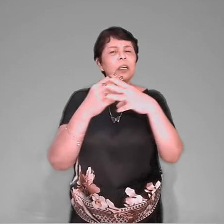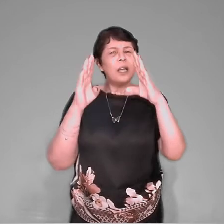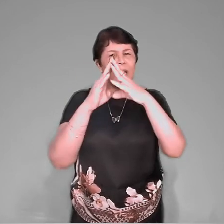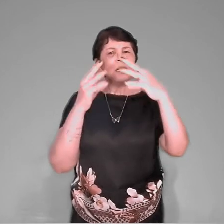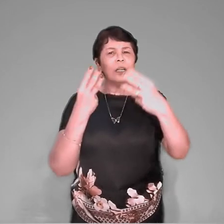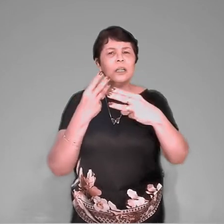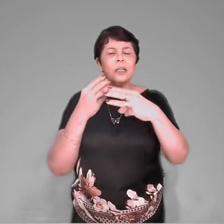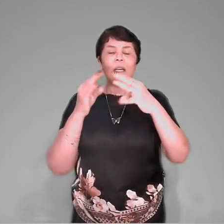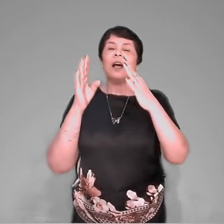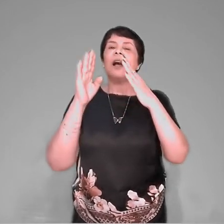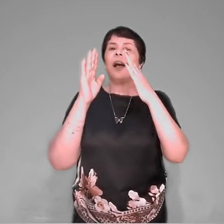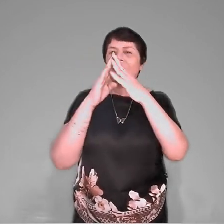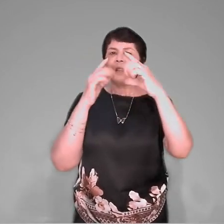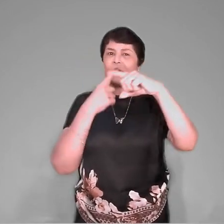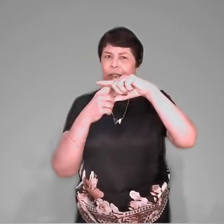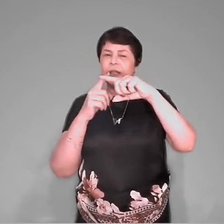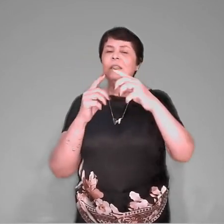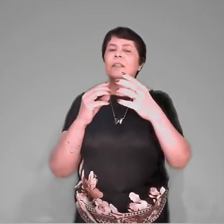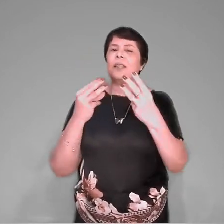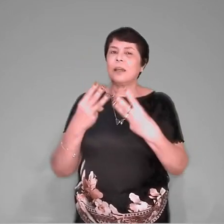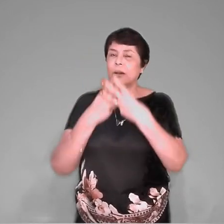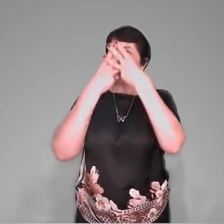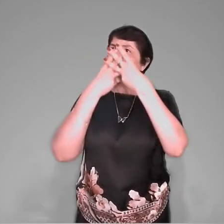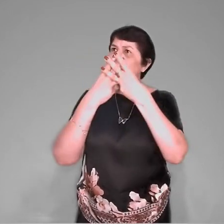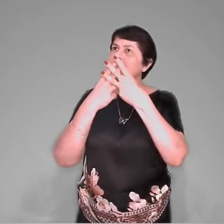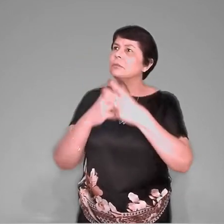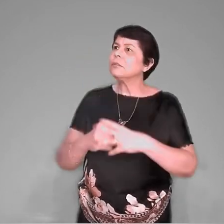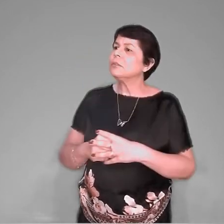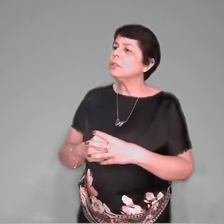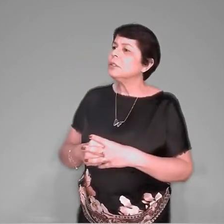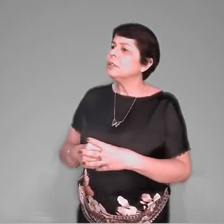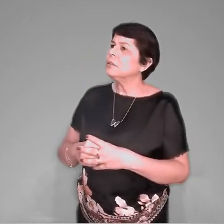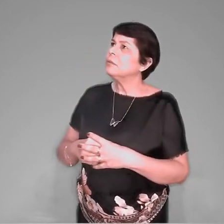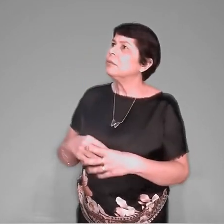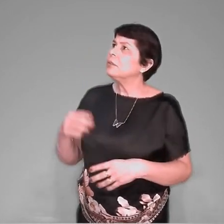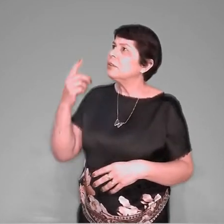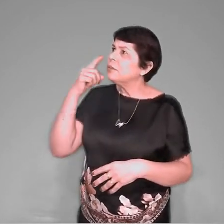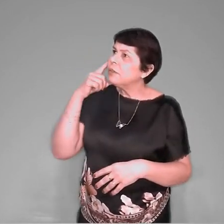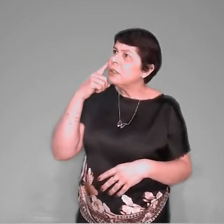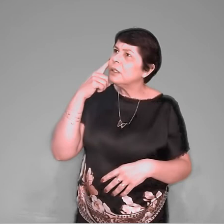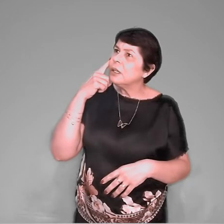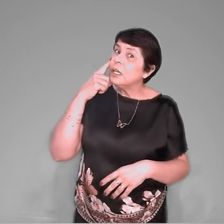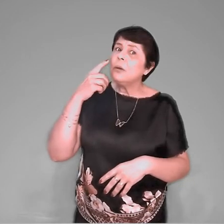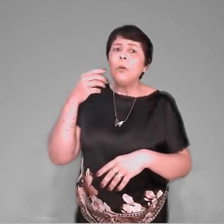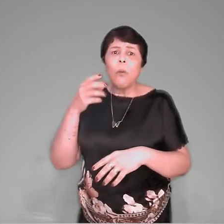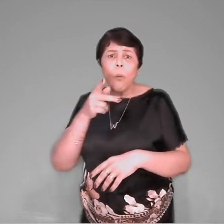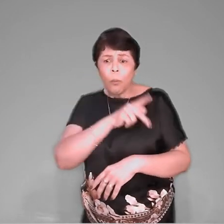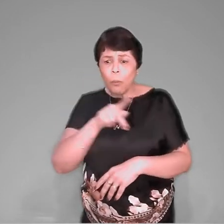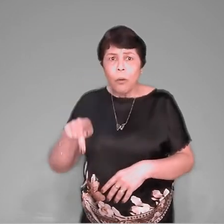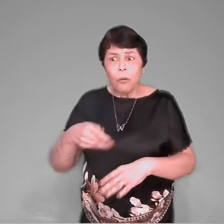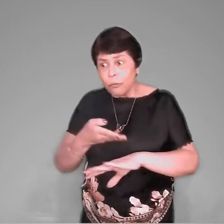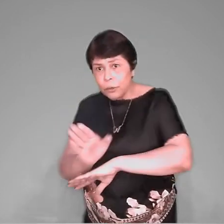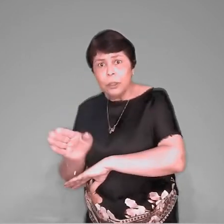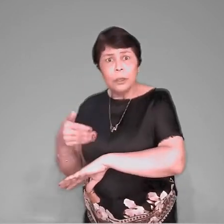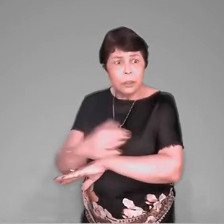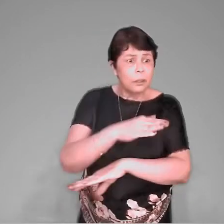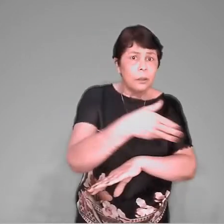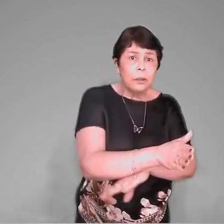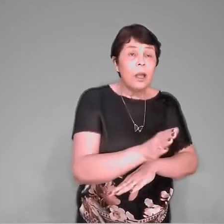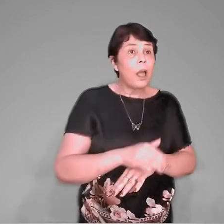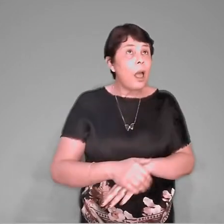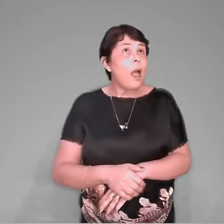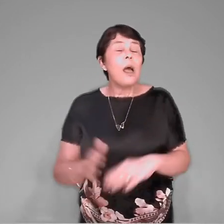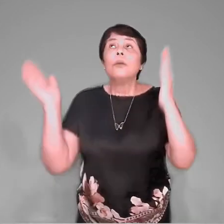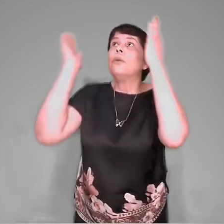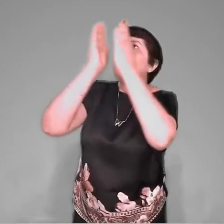assim, não é? Tijolos trazidos de tudo quanto é lugar, diferentes, mas esses diferentes,